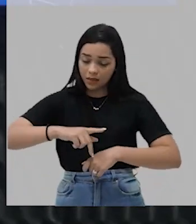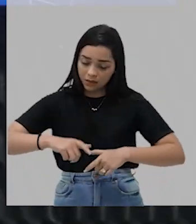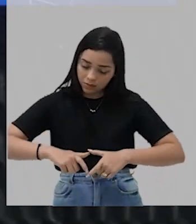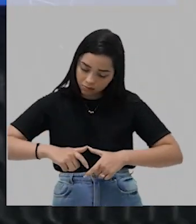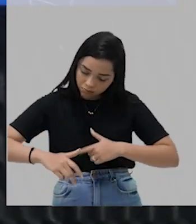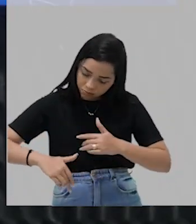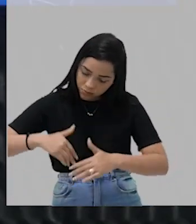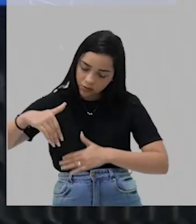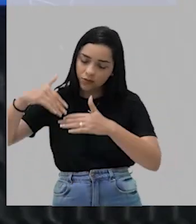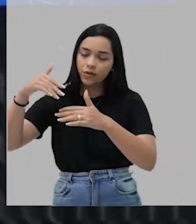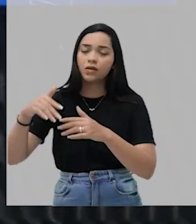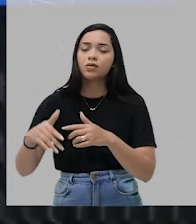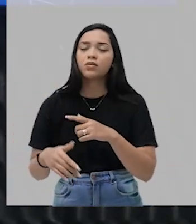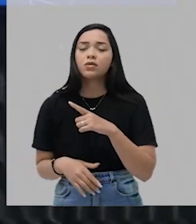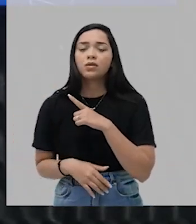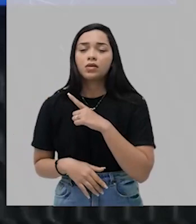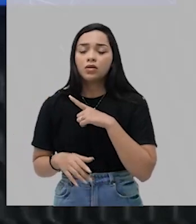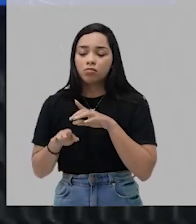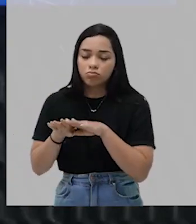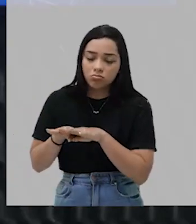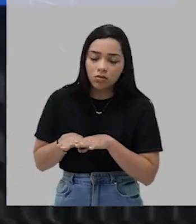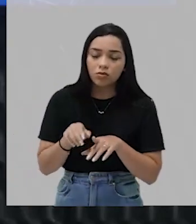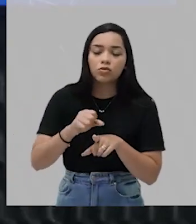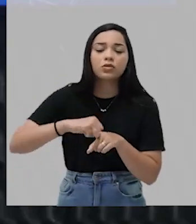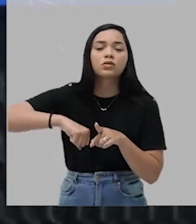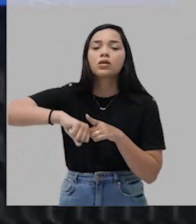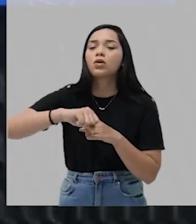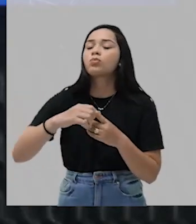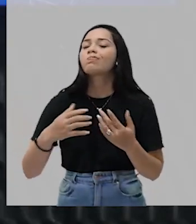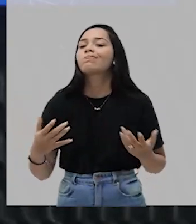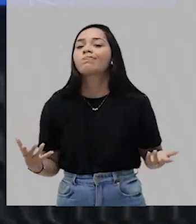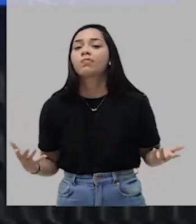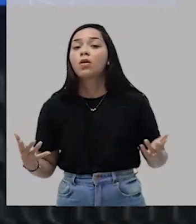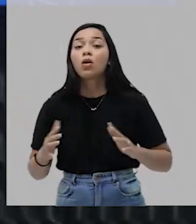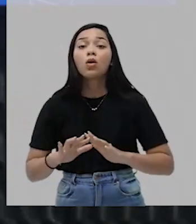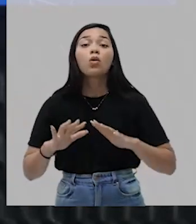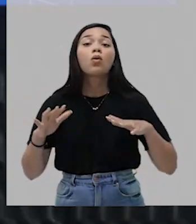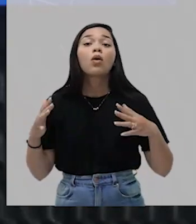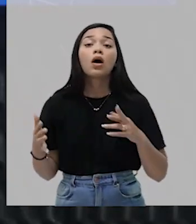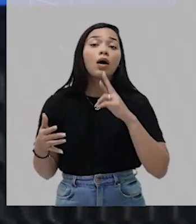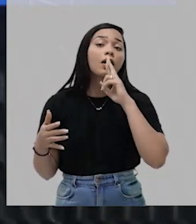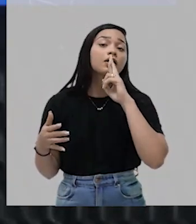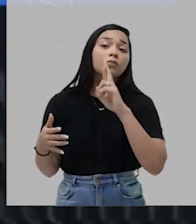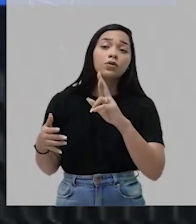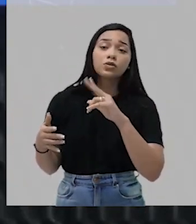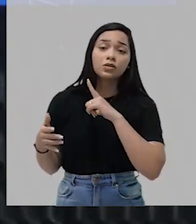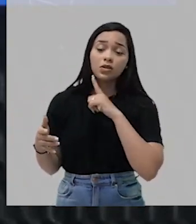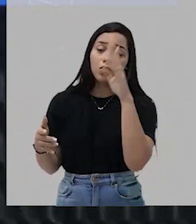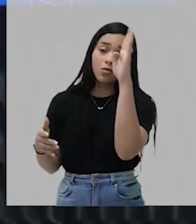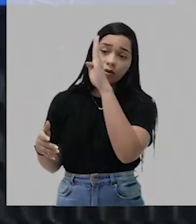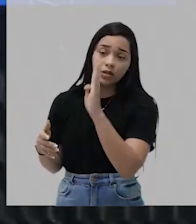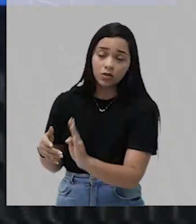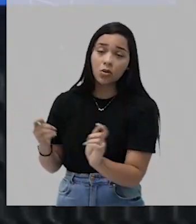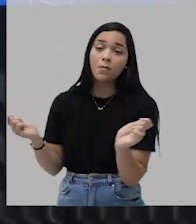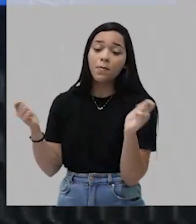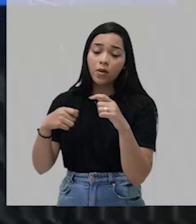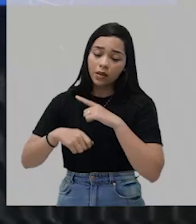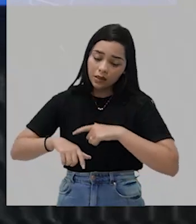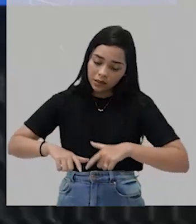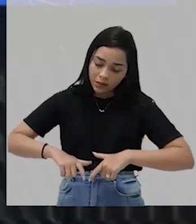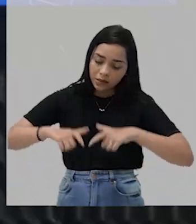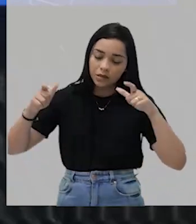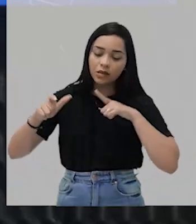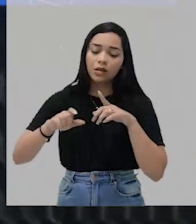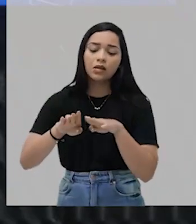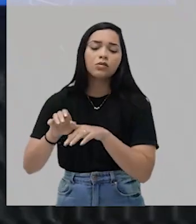crescendo com equilíbrio social? Qual a saída para que o Brasil possa crescer